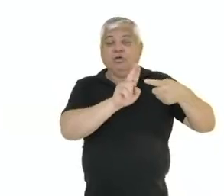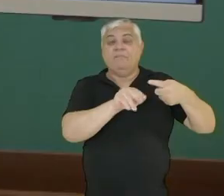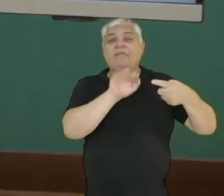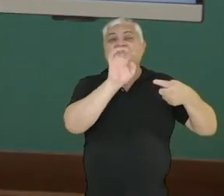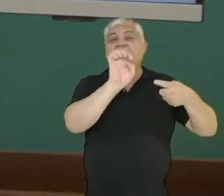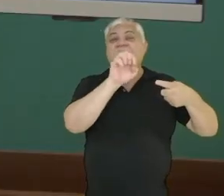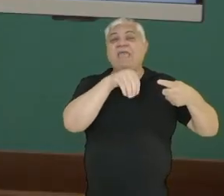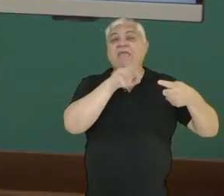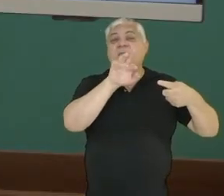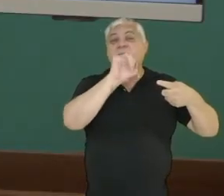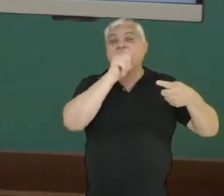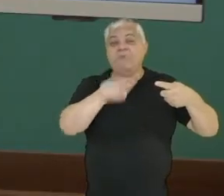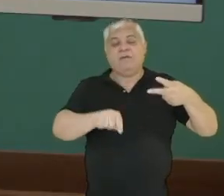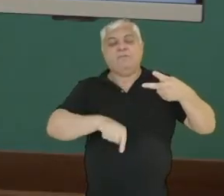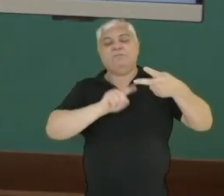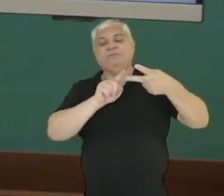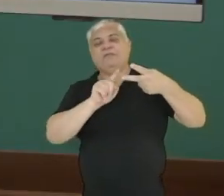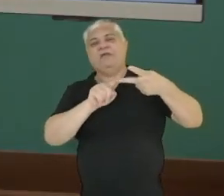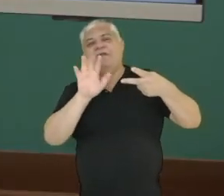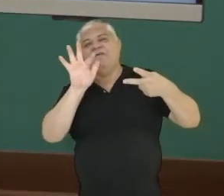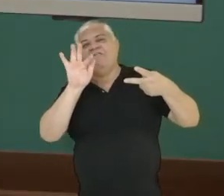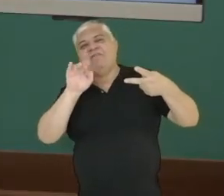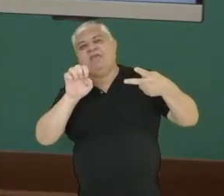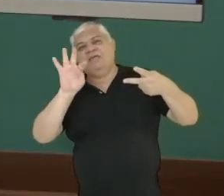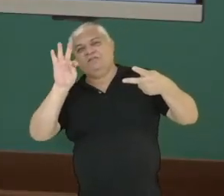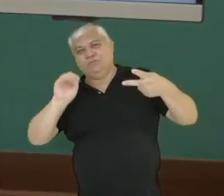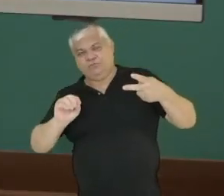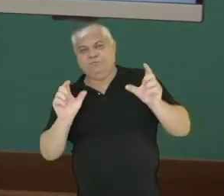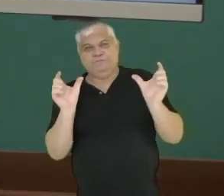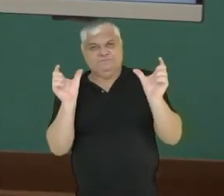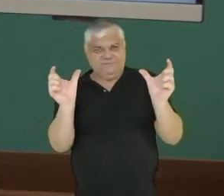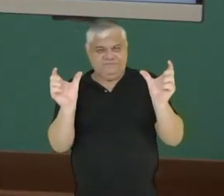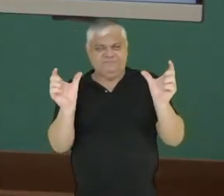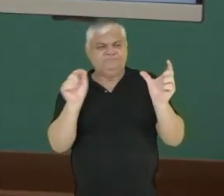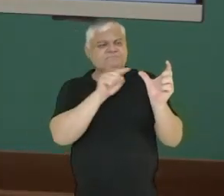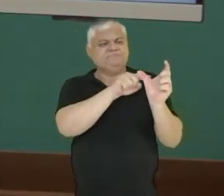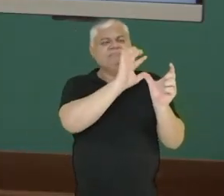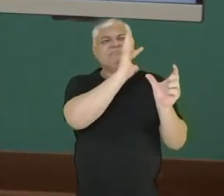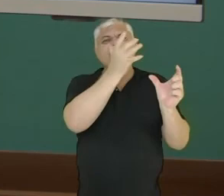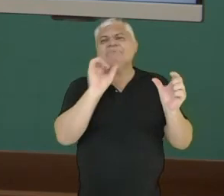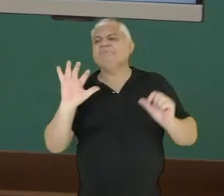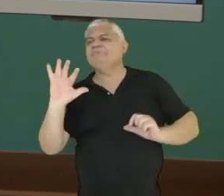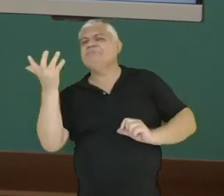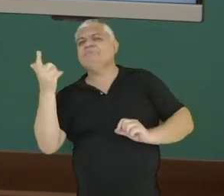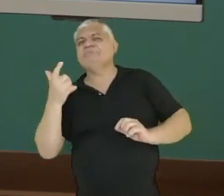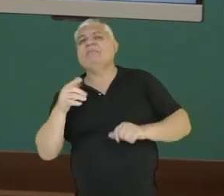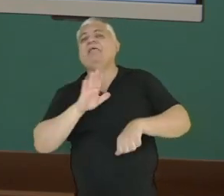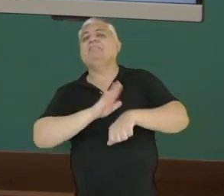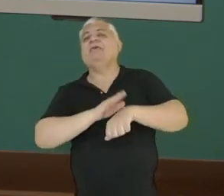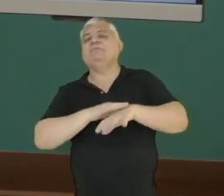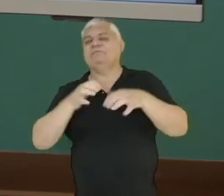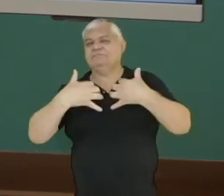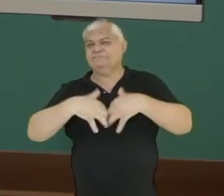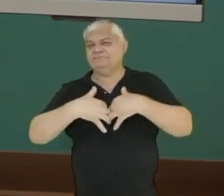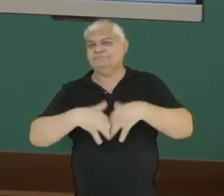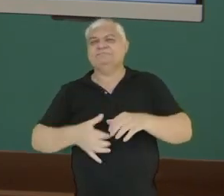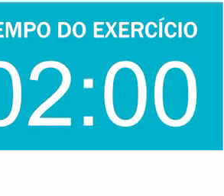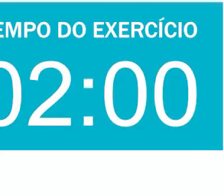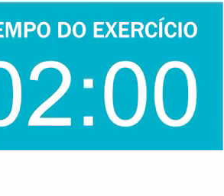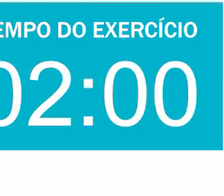embrião e a outra que chamamos de feto. O que acontece em cada uma delas? Um tempinho para vocês anotarem.